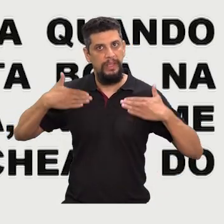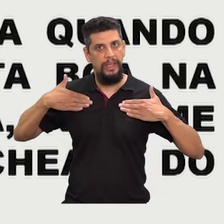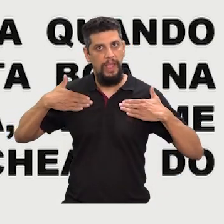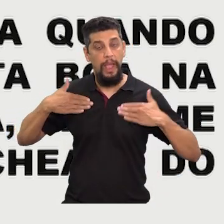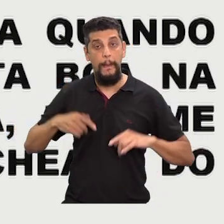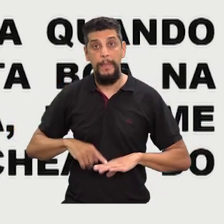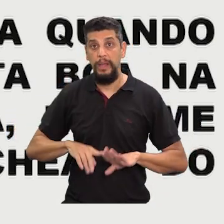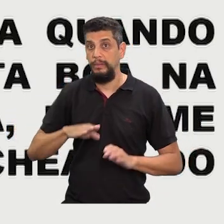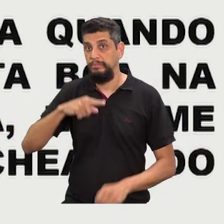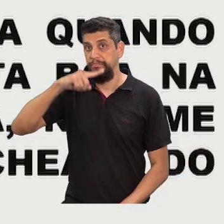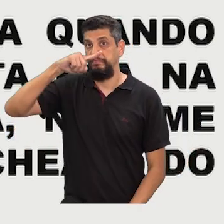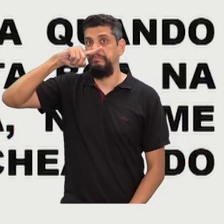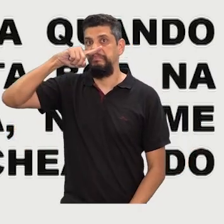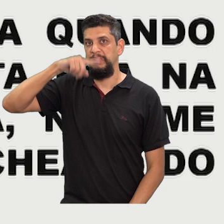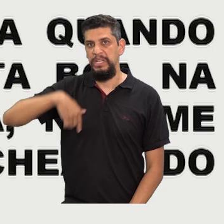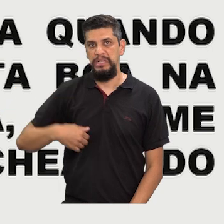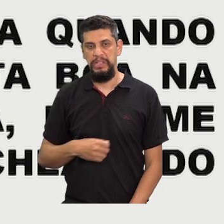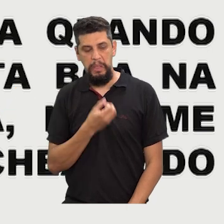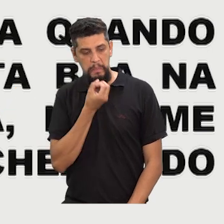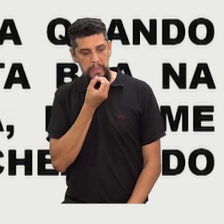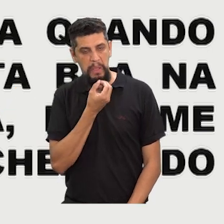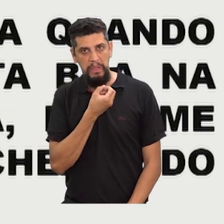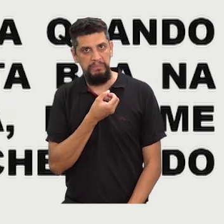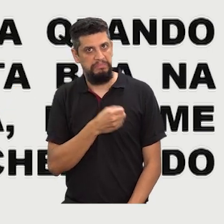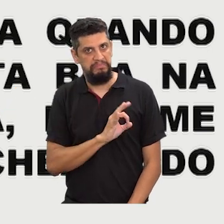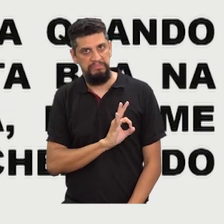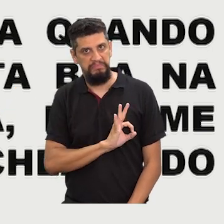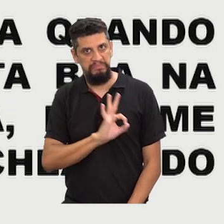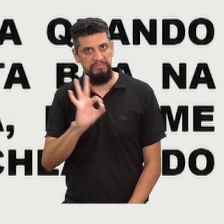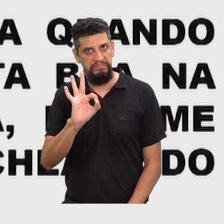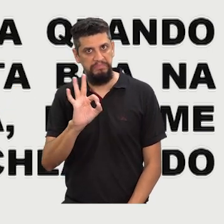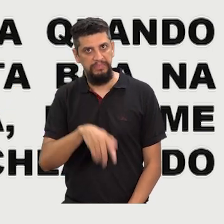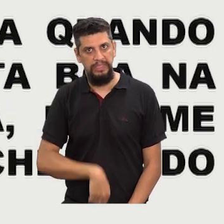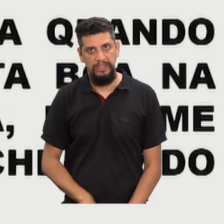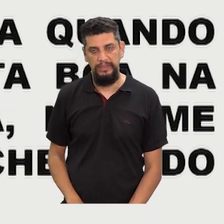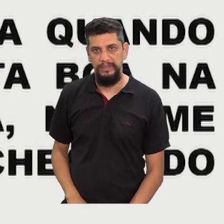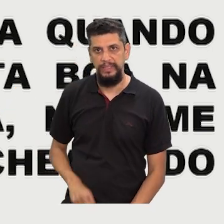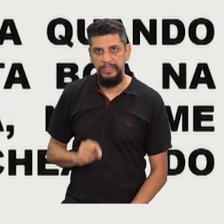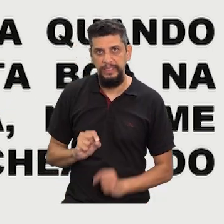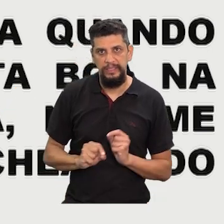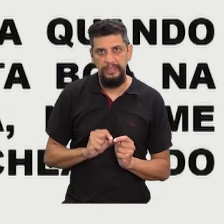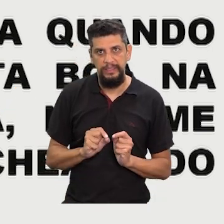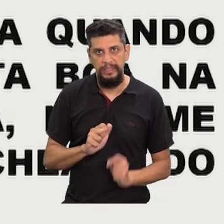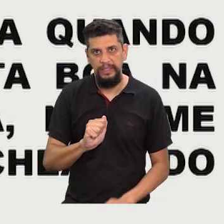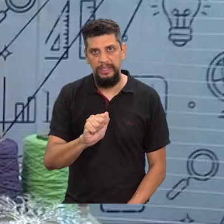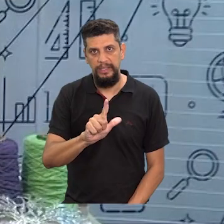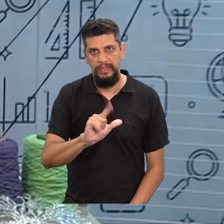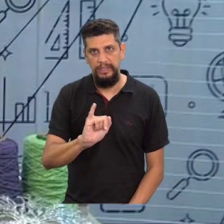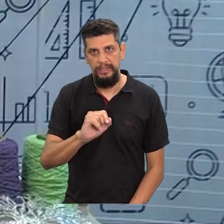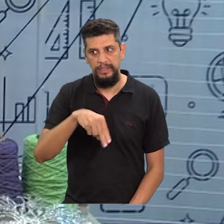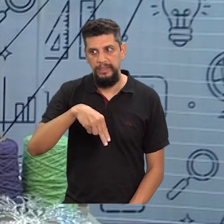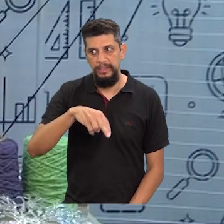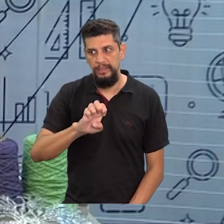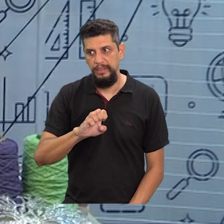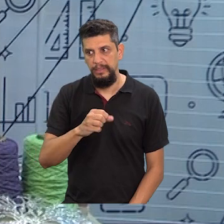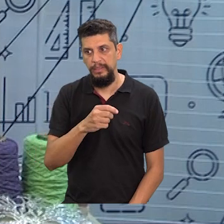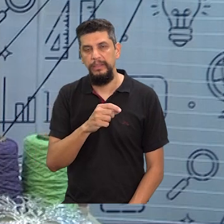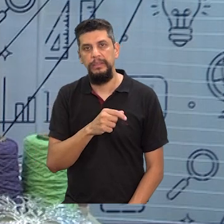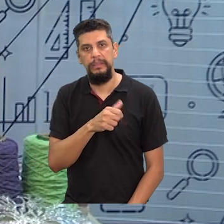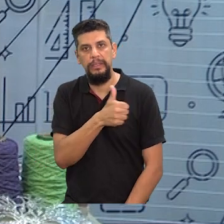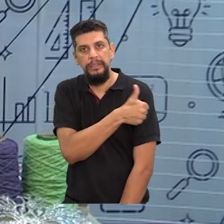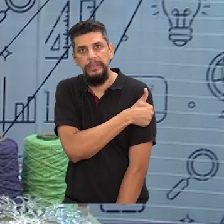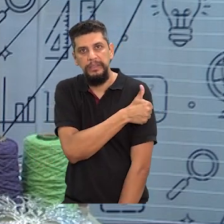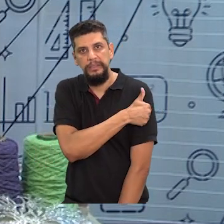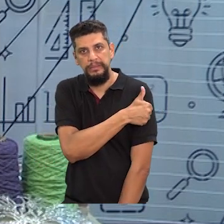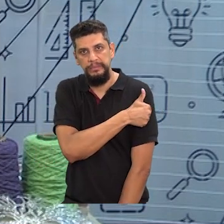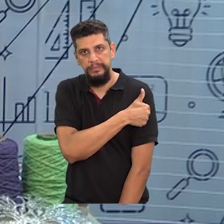prova, mas não fico metida, nem me achando a bolacha mais recheada do pacote. Quem falou isso foi a Aline, de 9 anos, que tá aqui, ó, né,